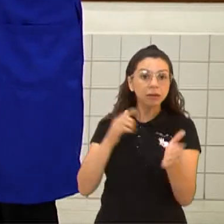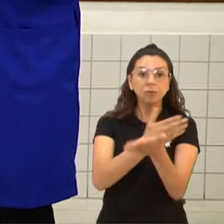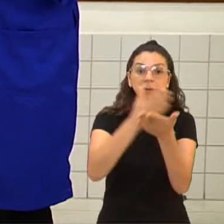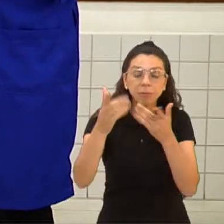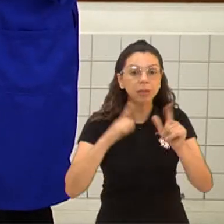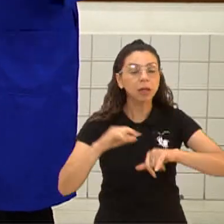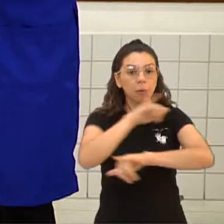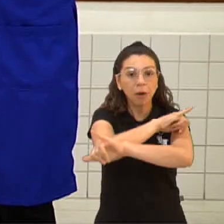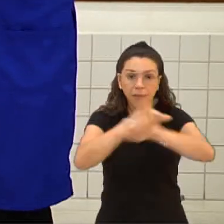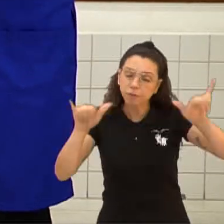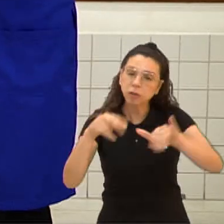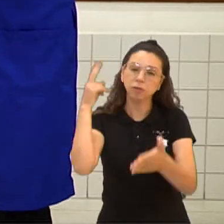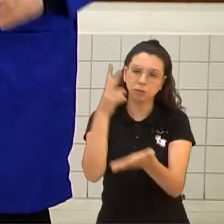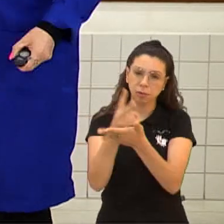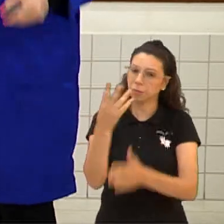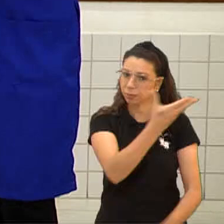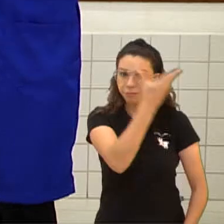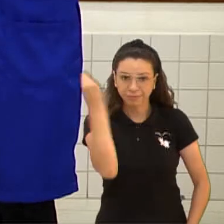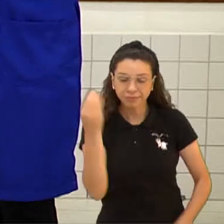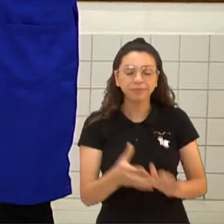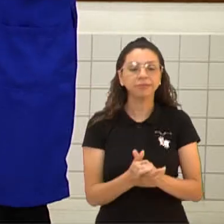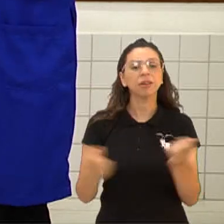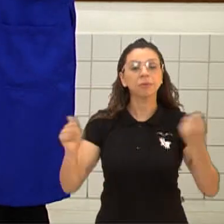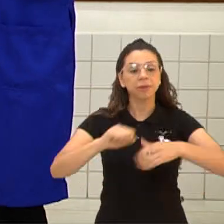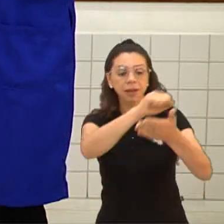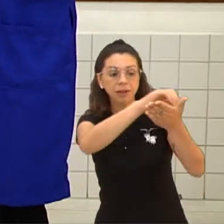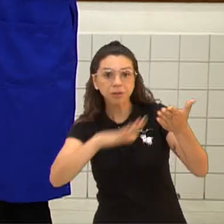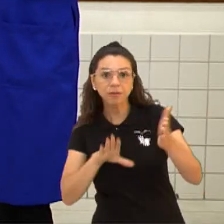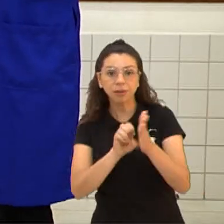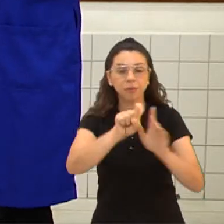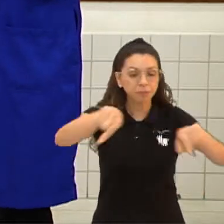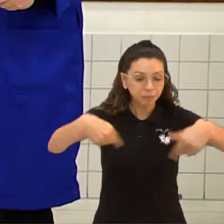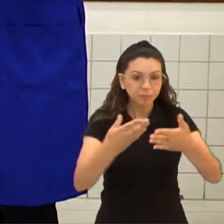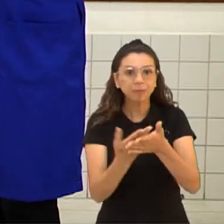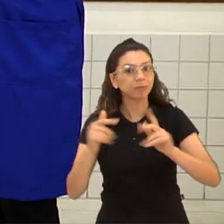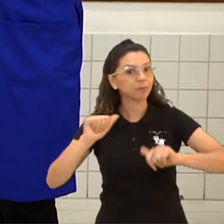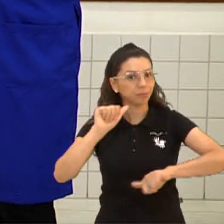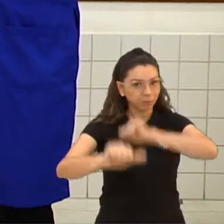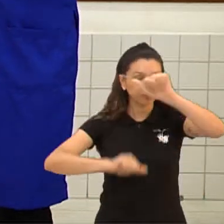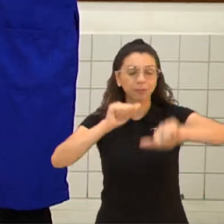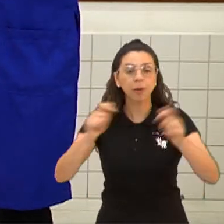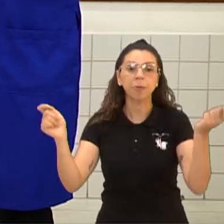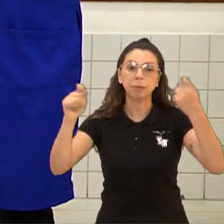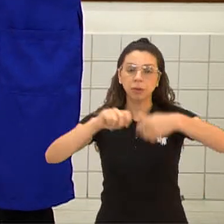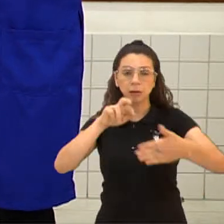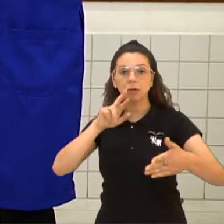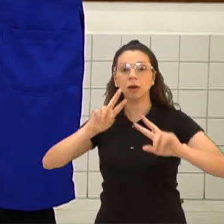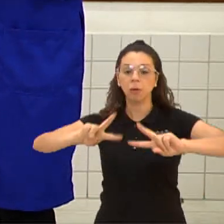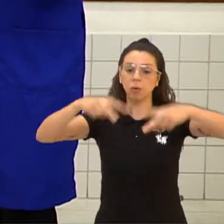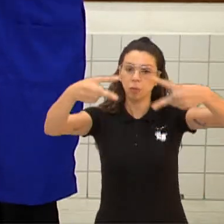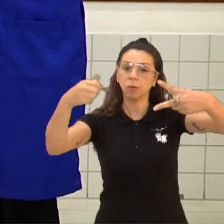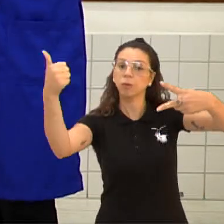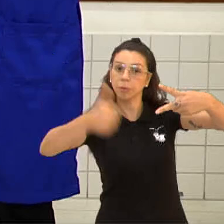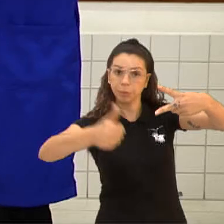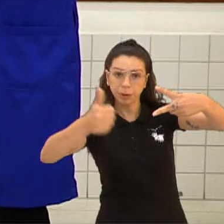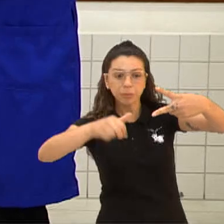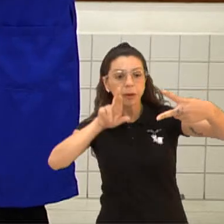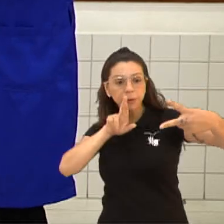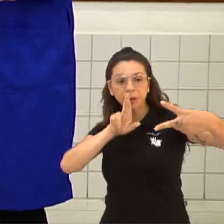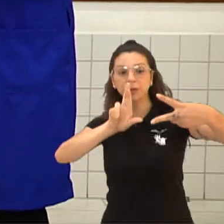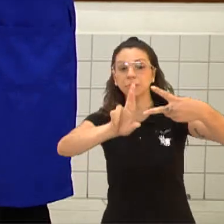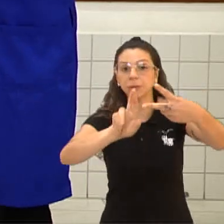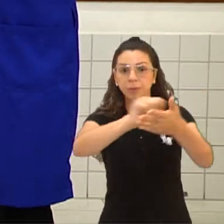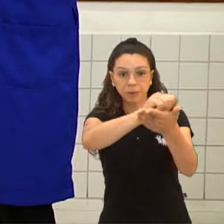aquele recadinho de sempre para não esquecer. A atividade no Classroom mudou, então execute o link número 1, realize